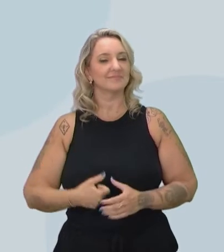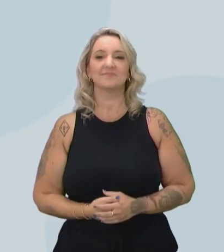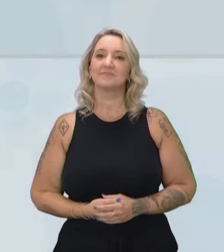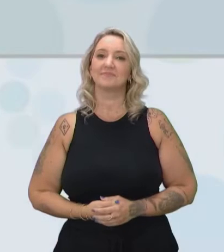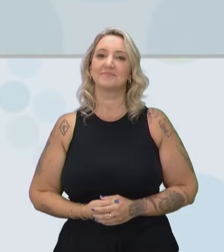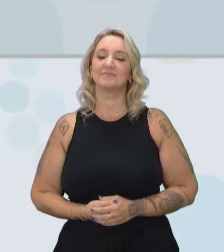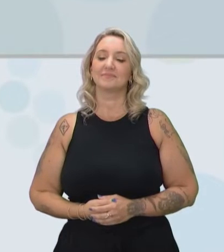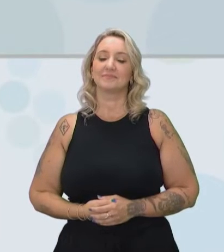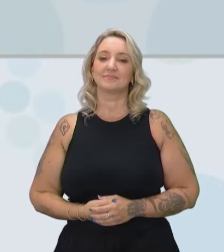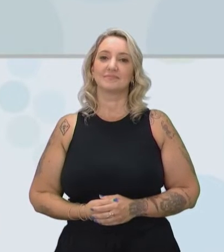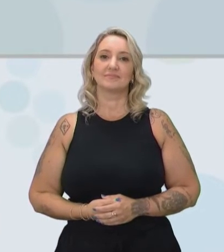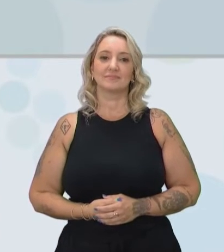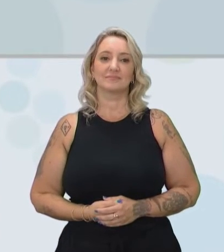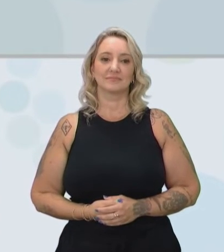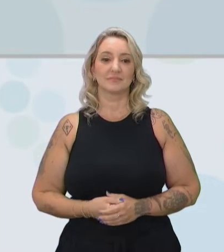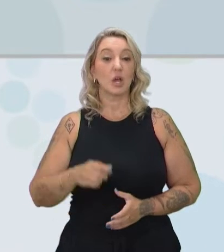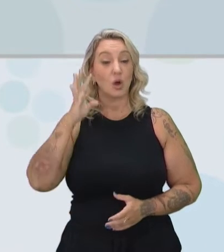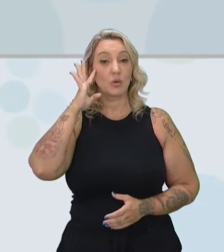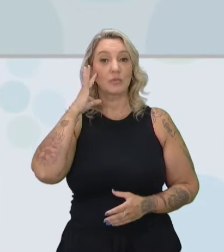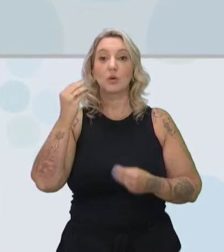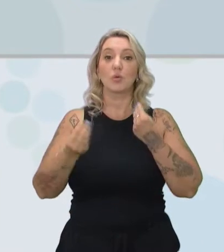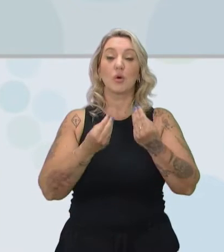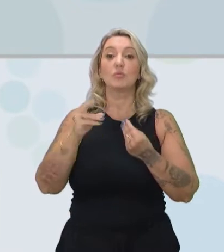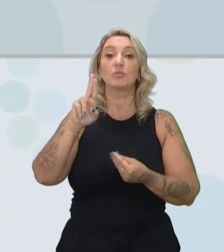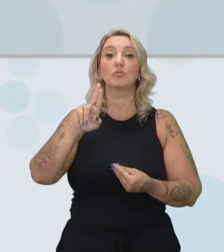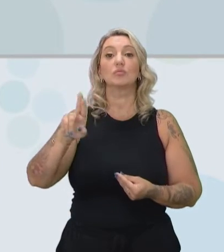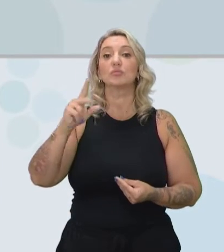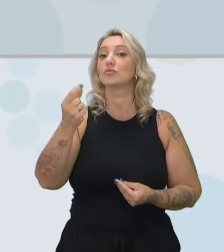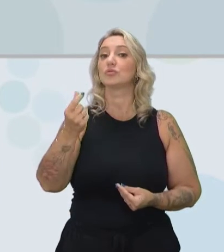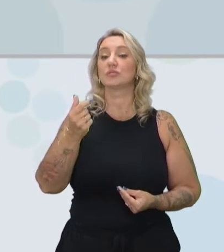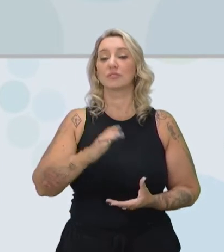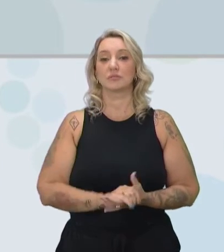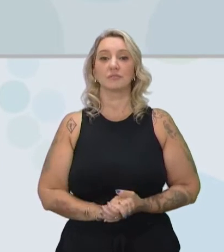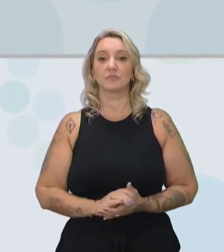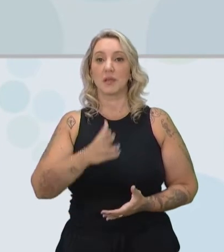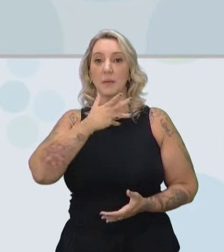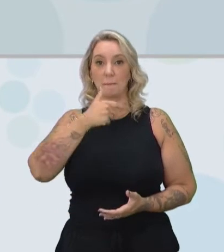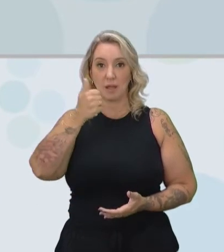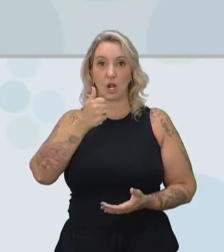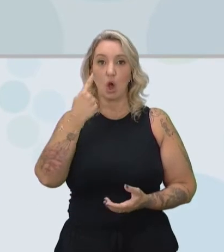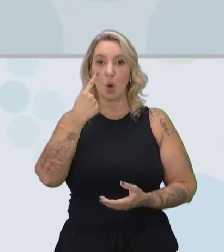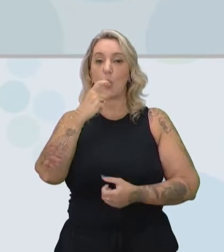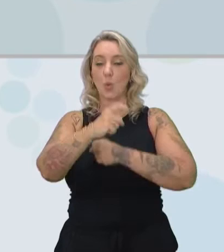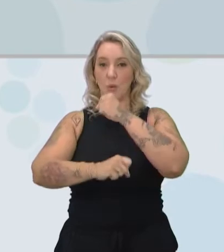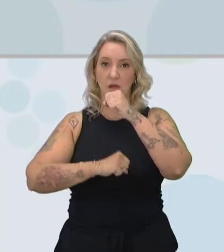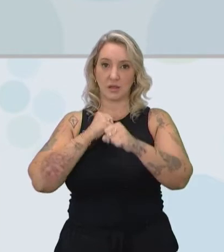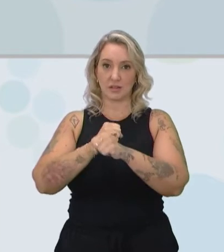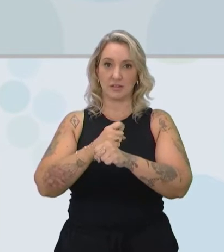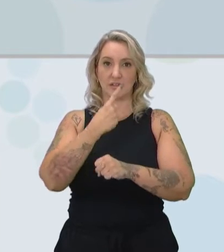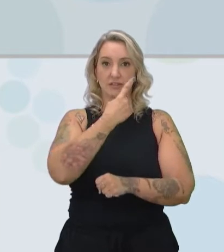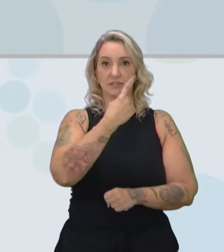nosso componente, a reflexão de como eu vou usar o dinheiro. É melhor eu pagar em um ano